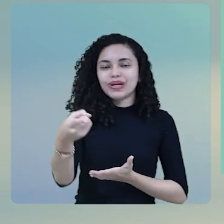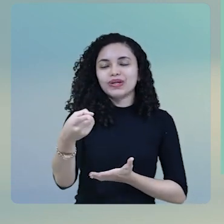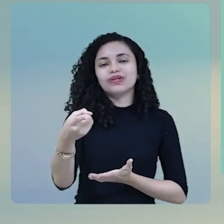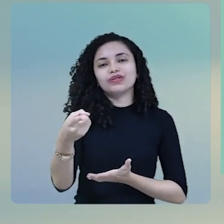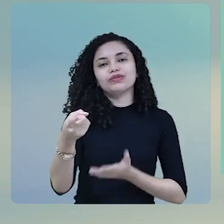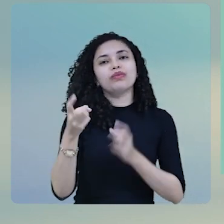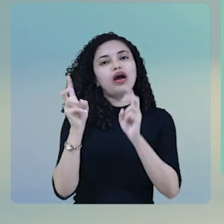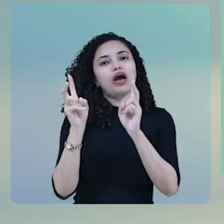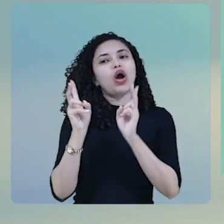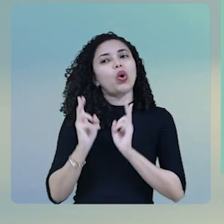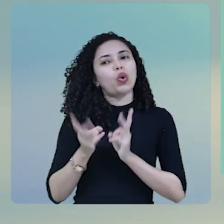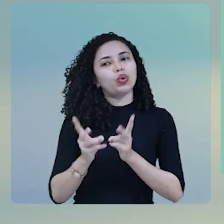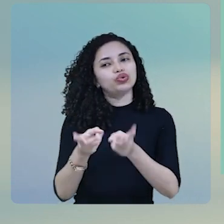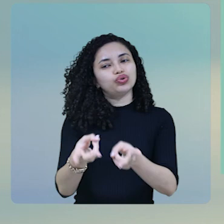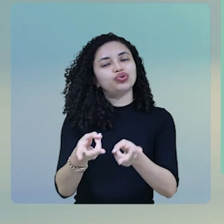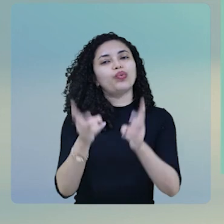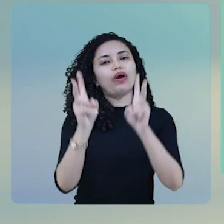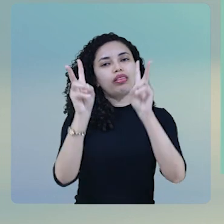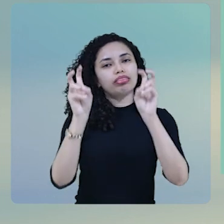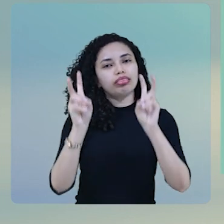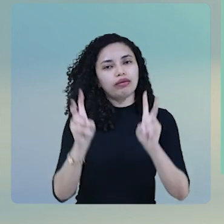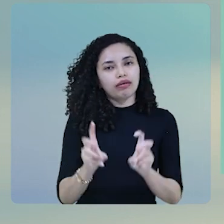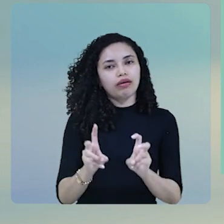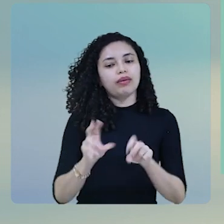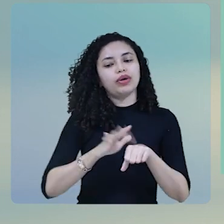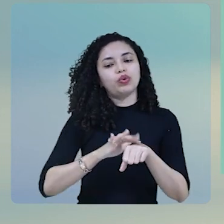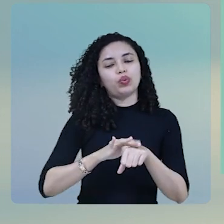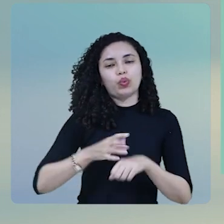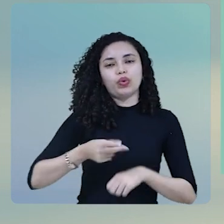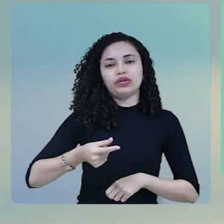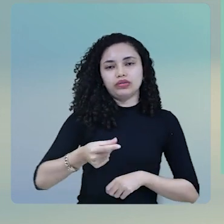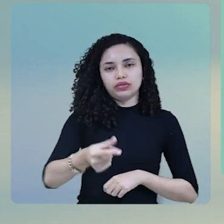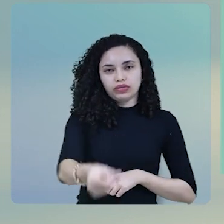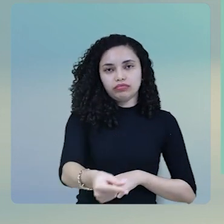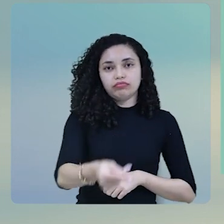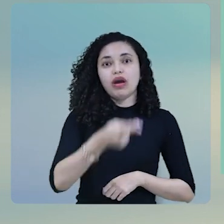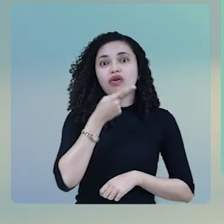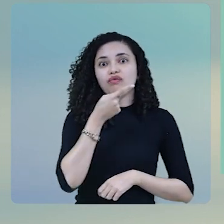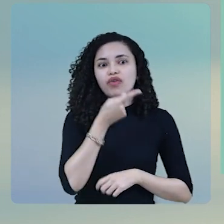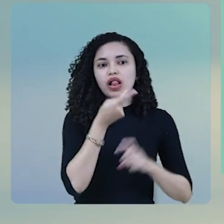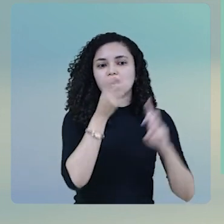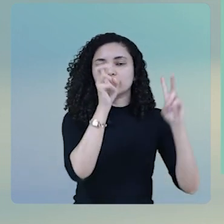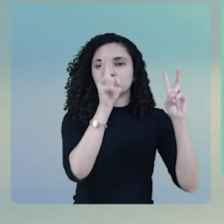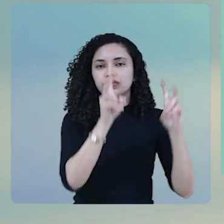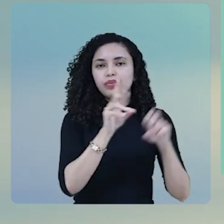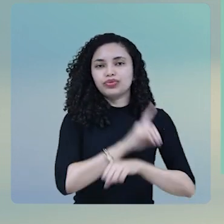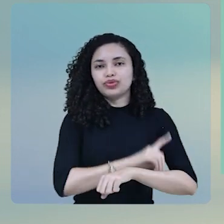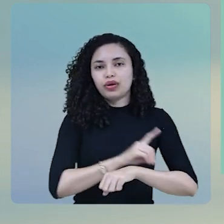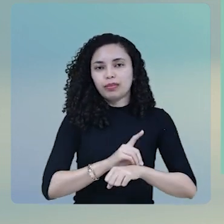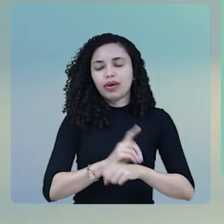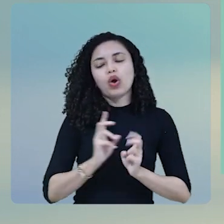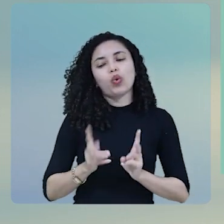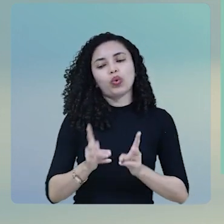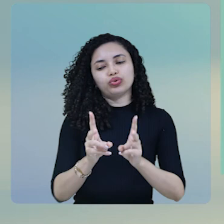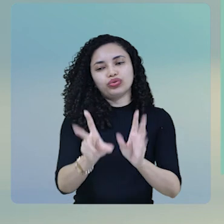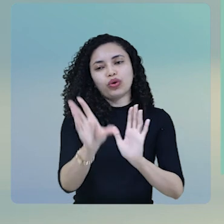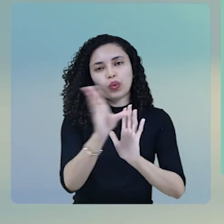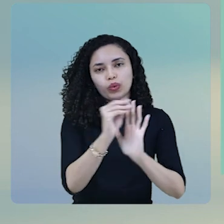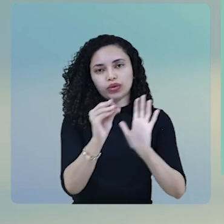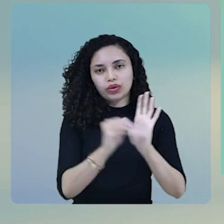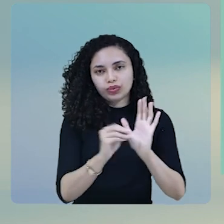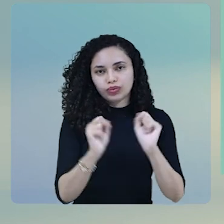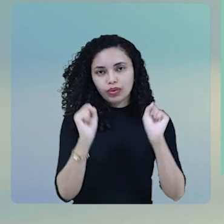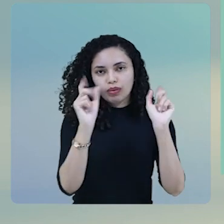Então, se liga, na nossa próxima aula a gente vai continuar o tema das doenças crônicas não transmissíveis, vamos falar sobre diabetes, vamos